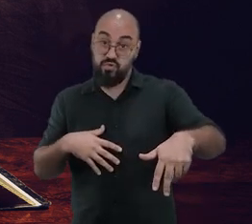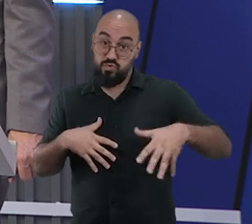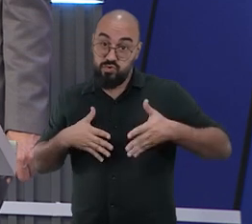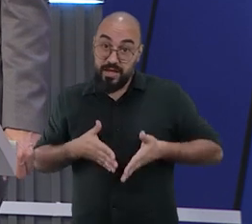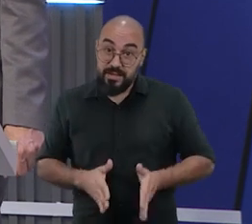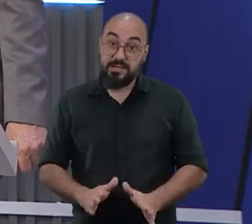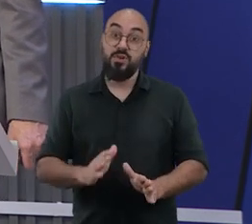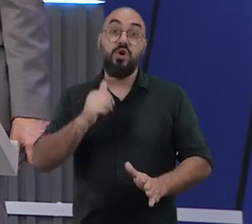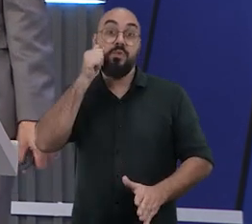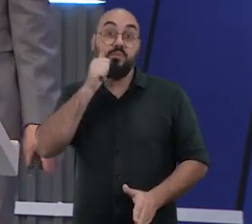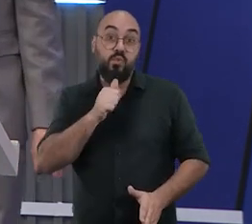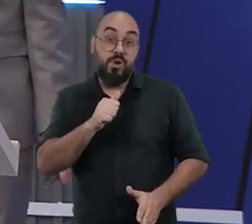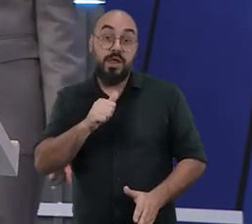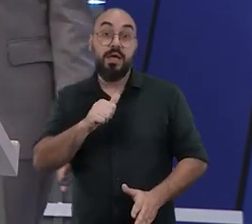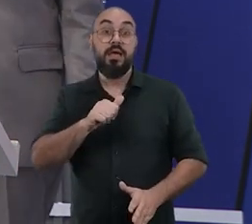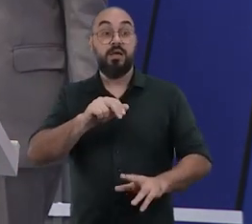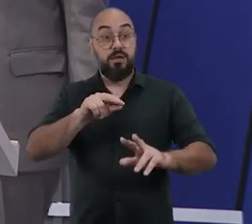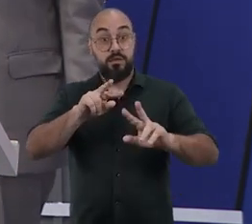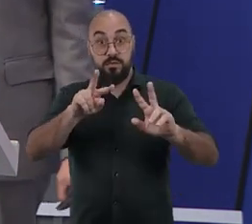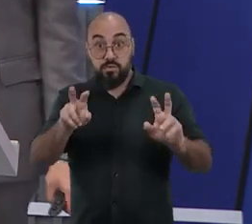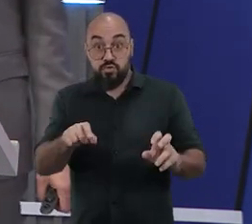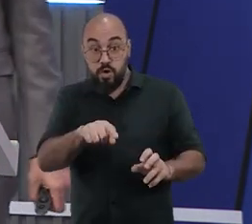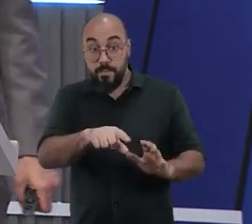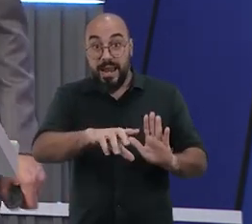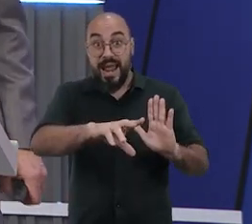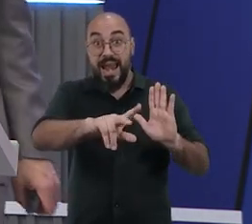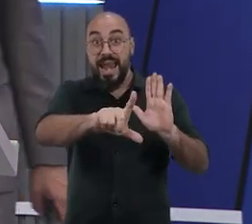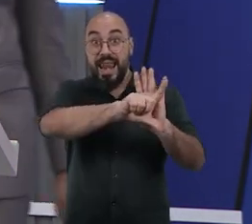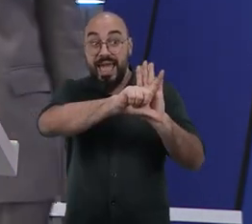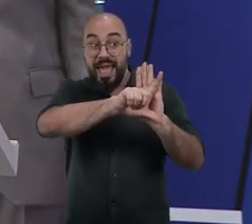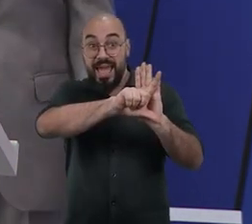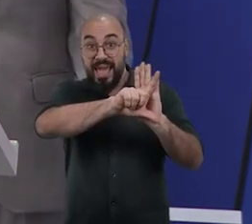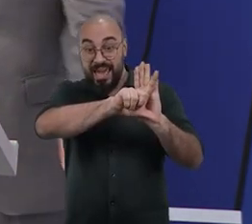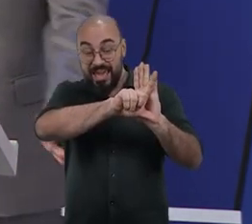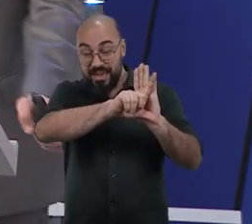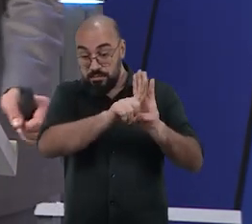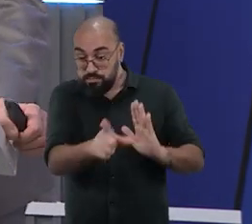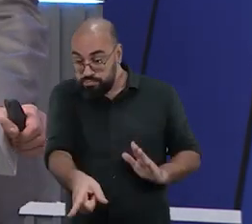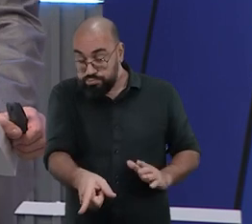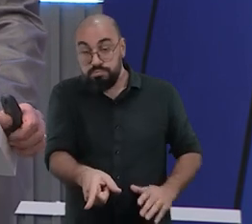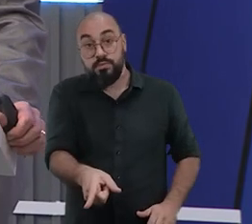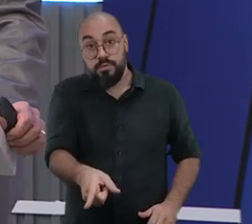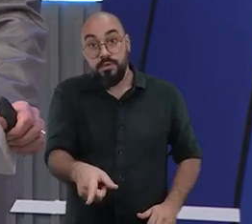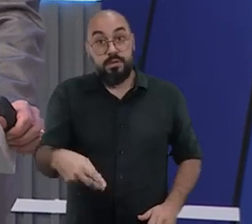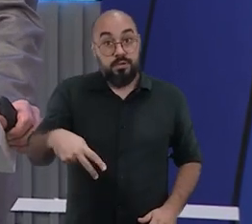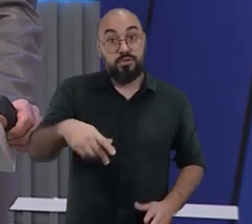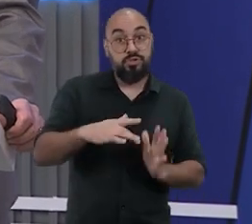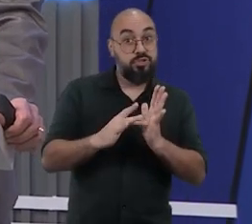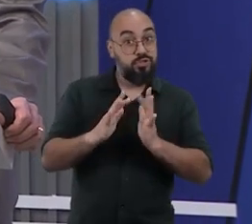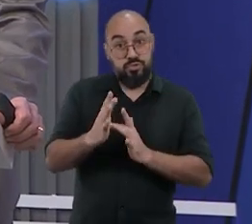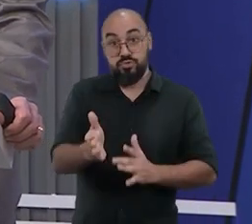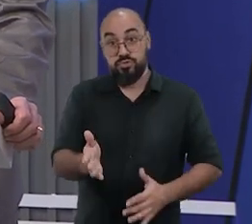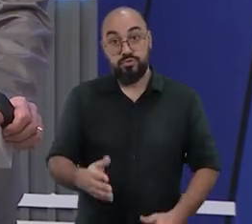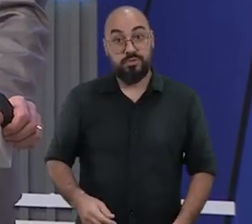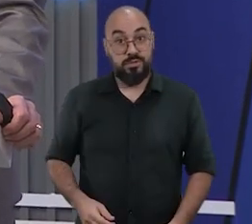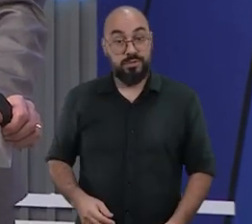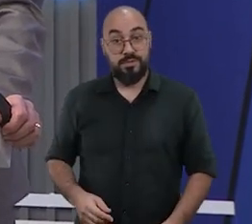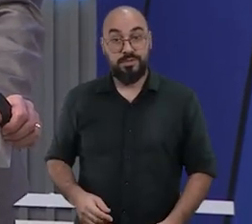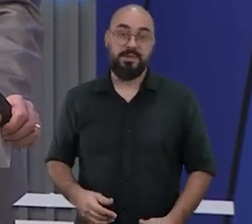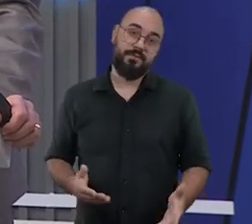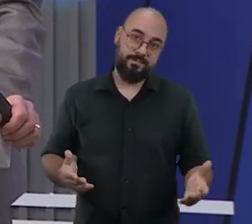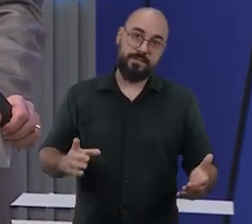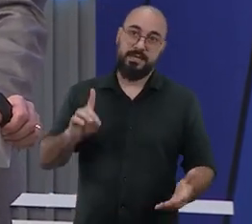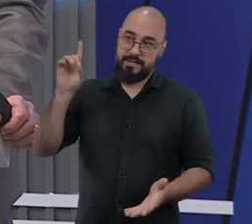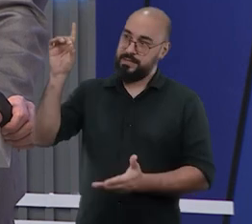lei. Em um momento da história, Deus então envia o seu Filho à